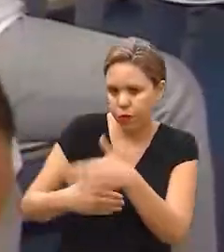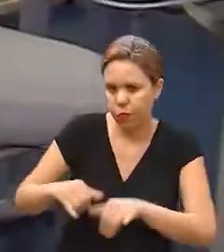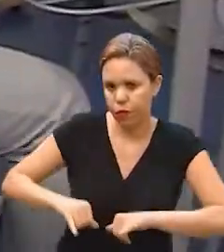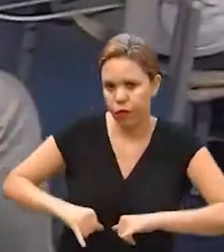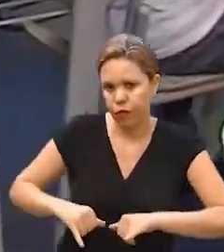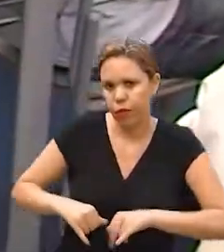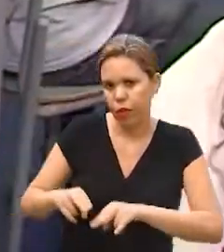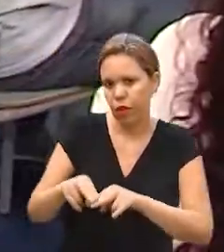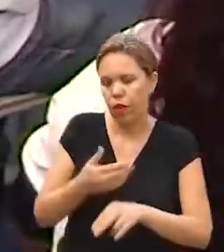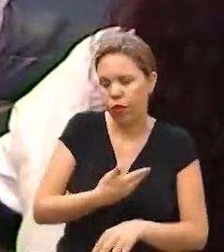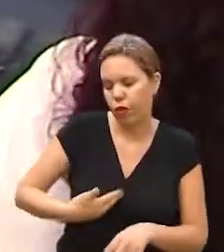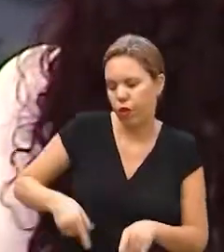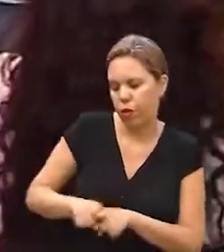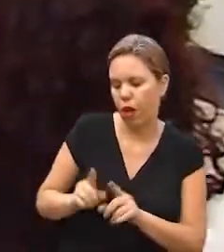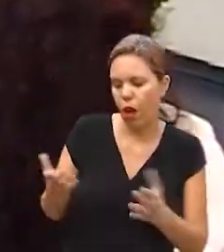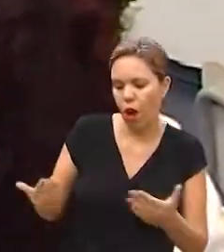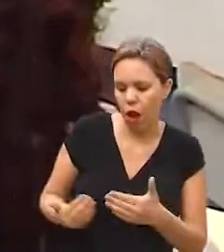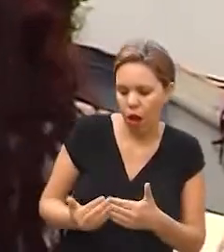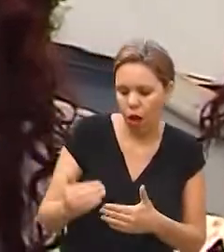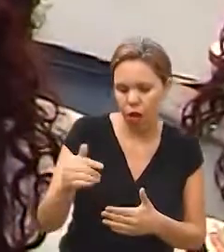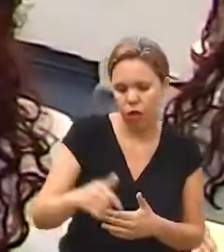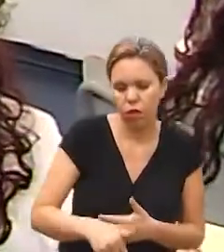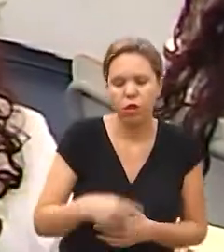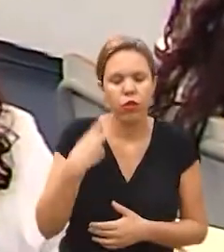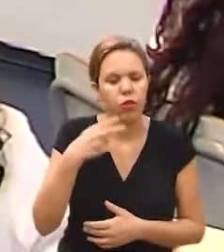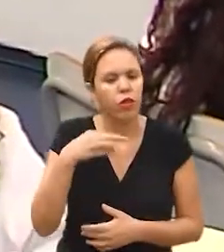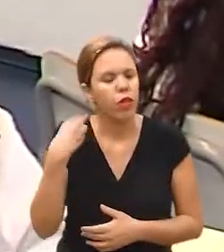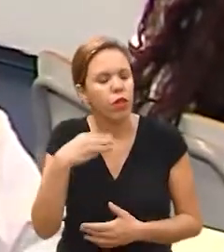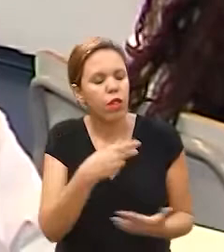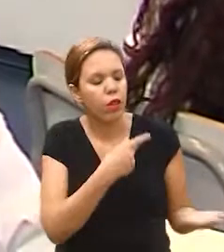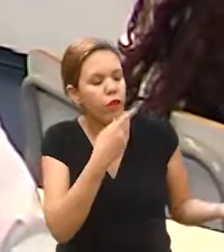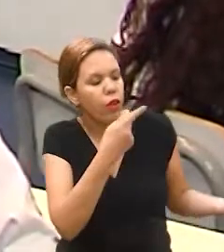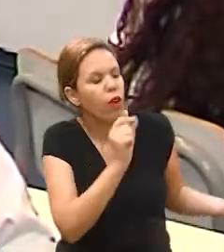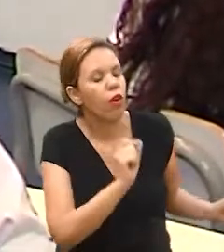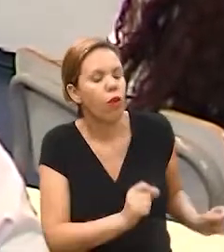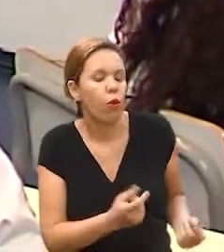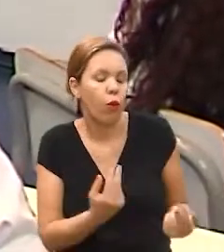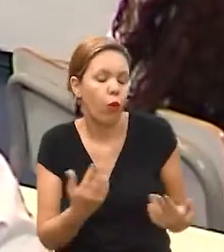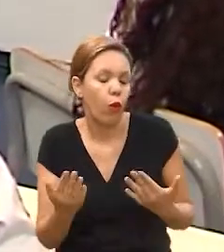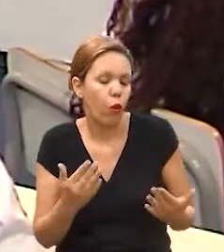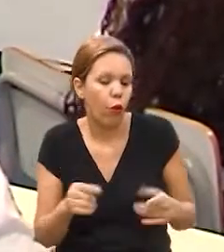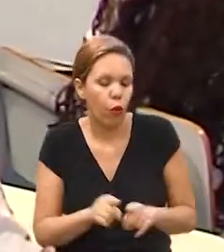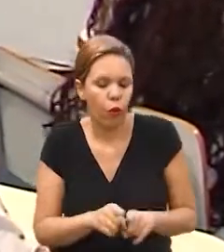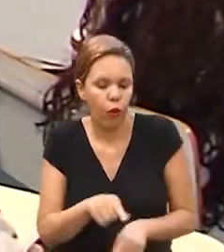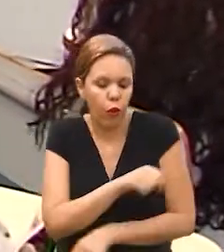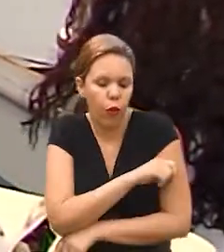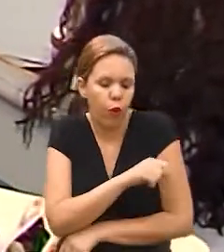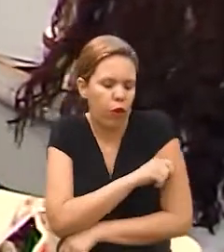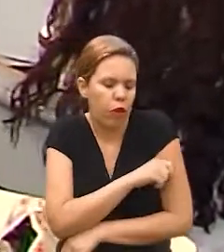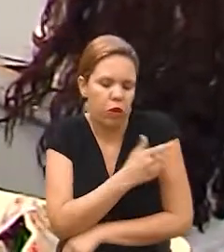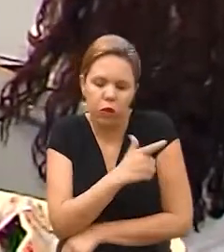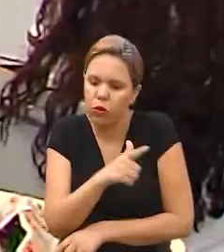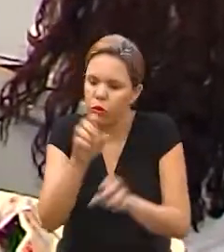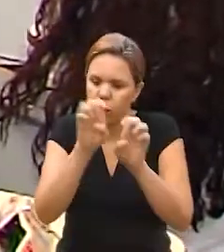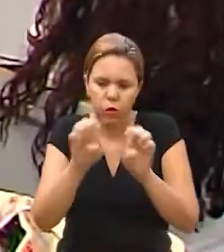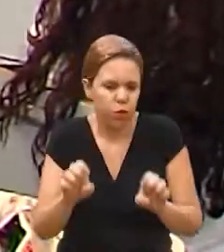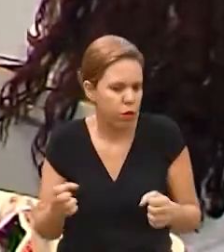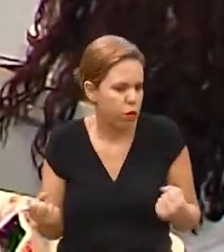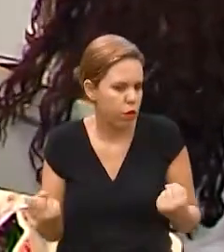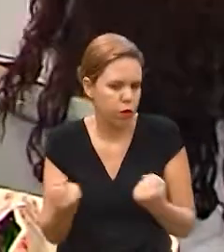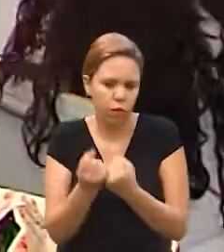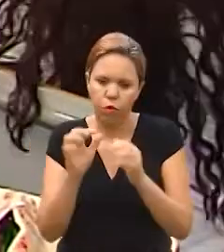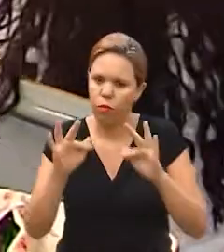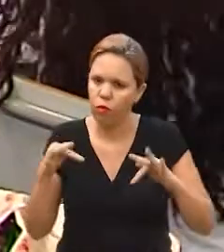tempo e refletiu no que disse a vereadora Mariana Conte. Hoje o aluno muitas vezes ele não tem uma